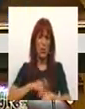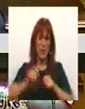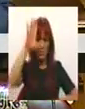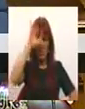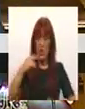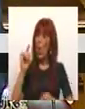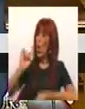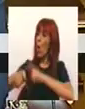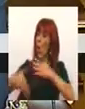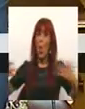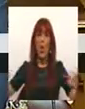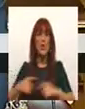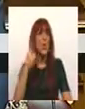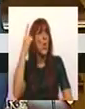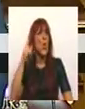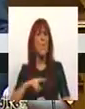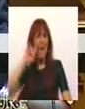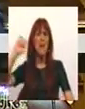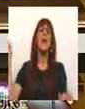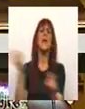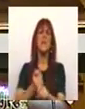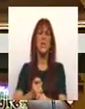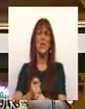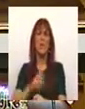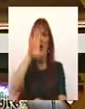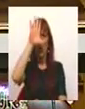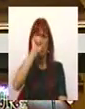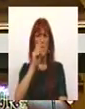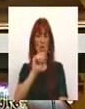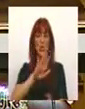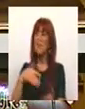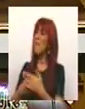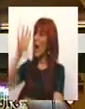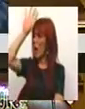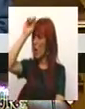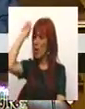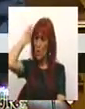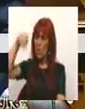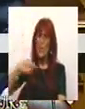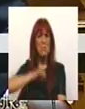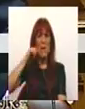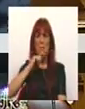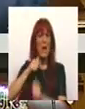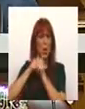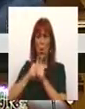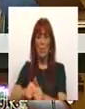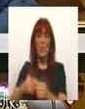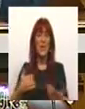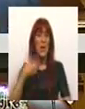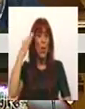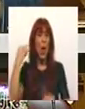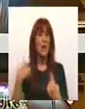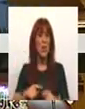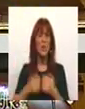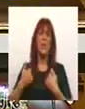e aquilo que foi uma exigência do Governo Regional para a República não foi ainda cumprida e parece que há aqui